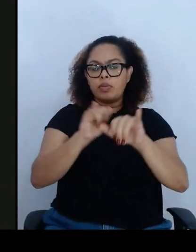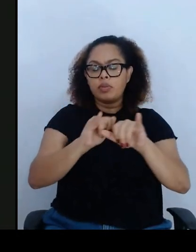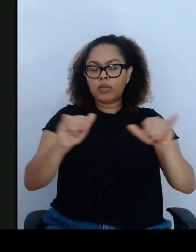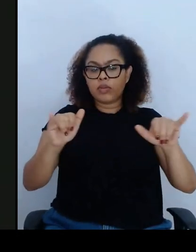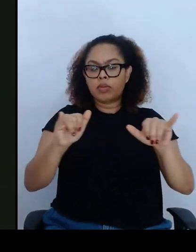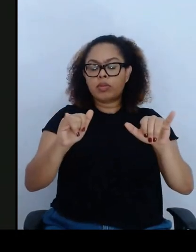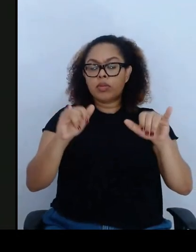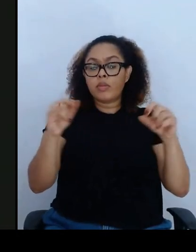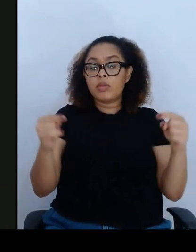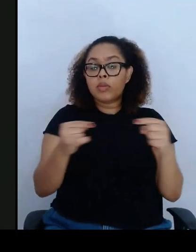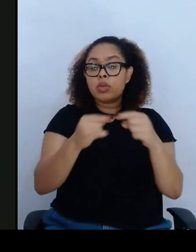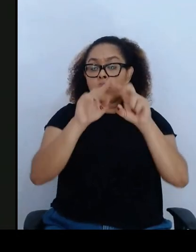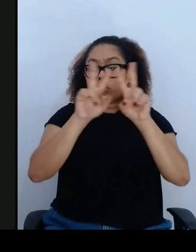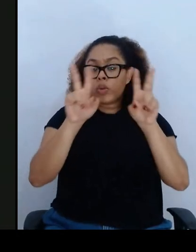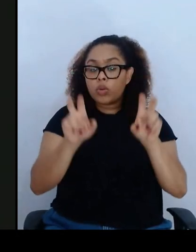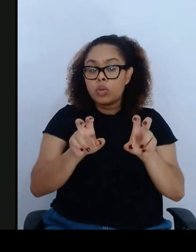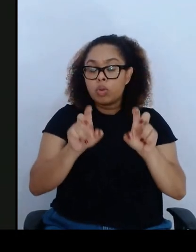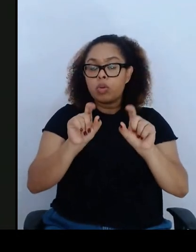anterior